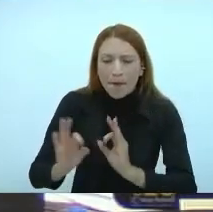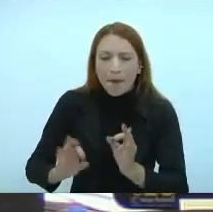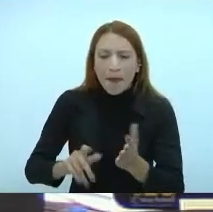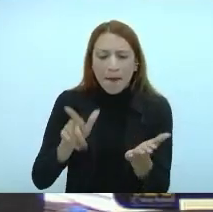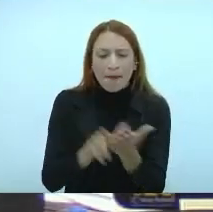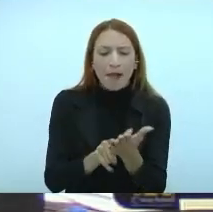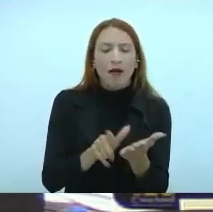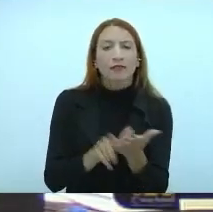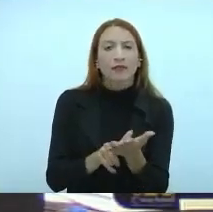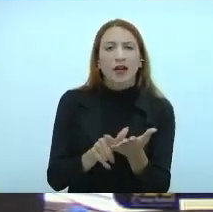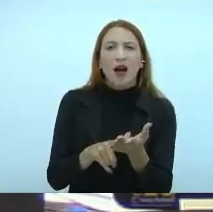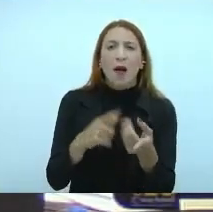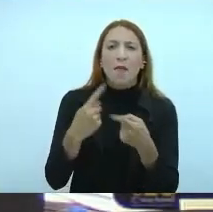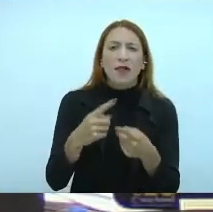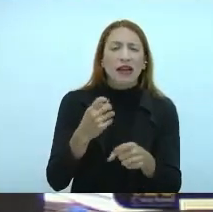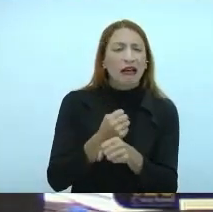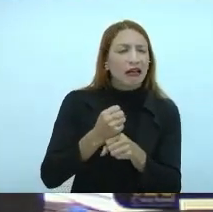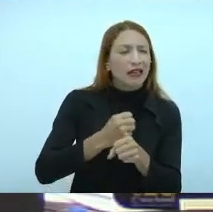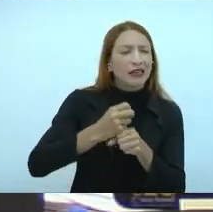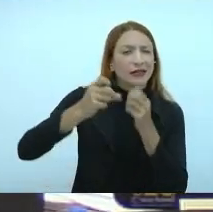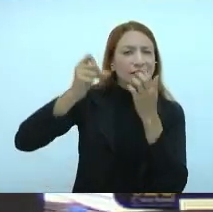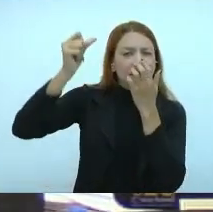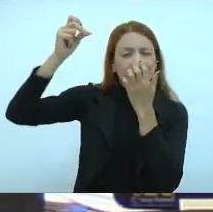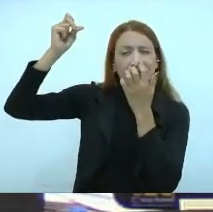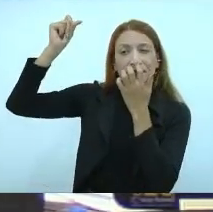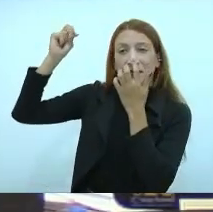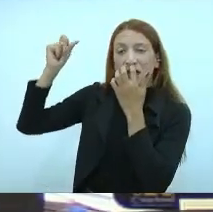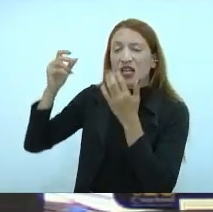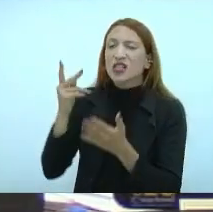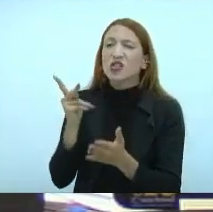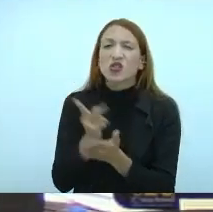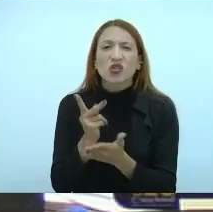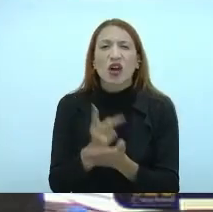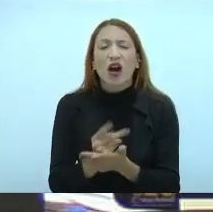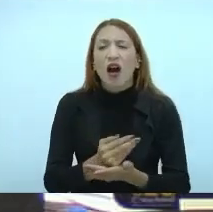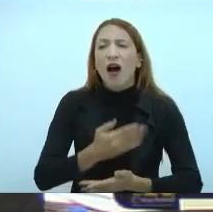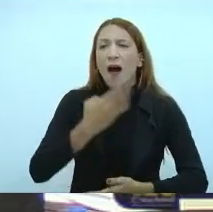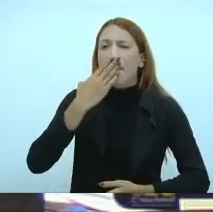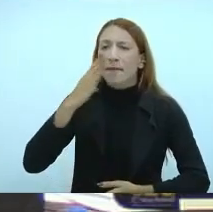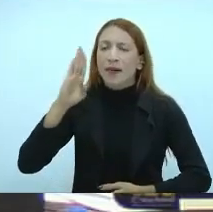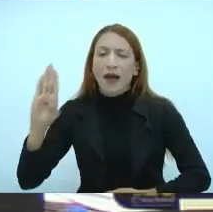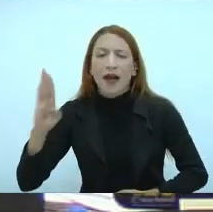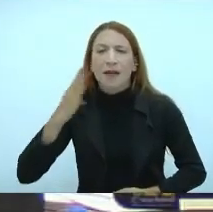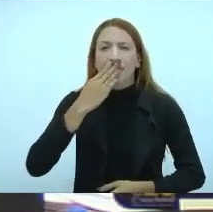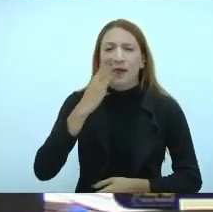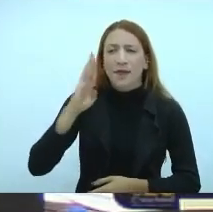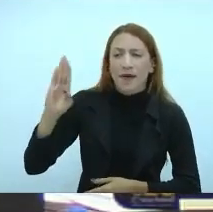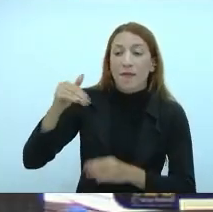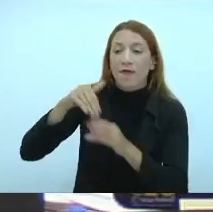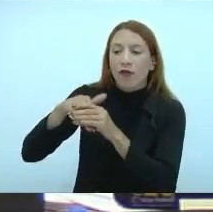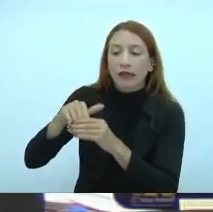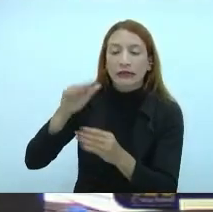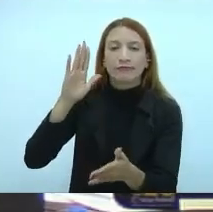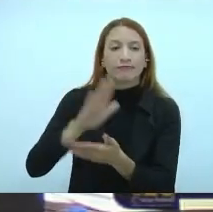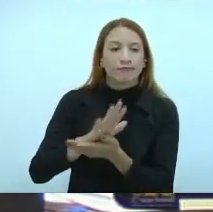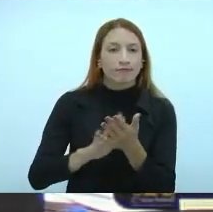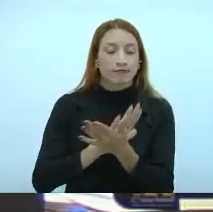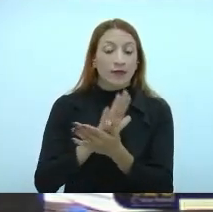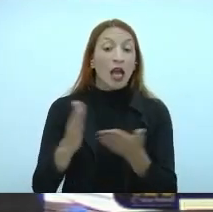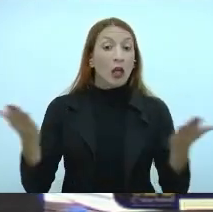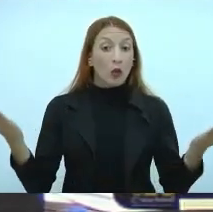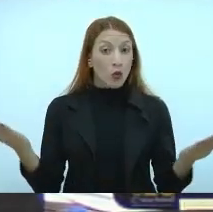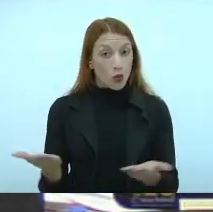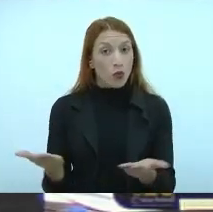que muito tempo na nossa cidade era promessa para ganhar voto nós temos